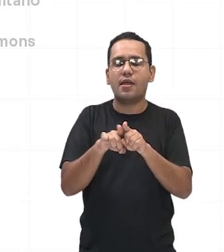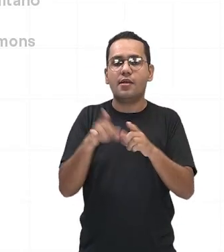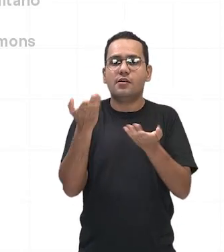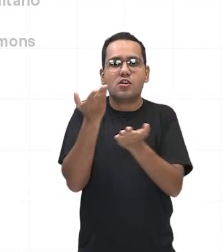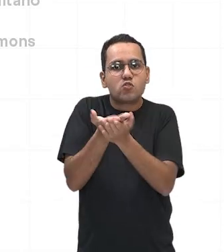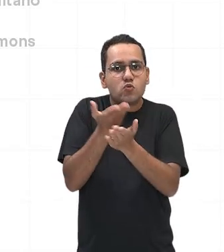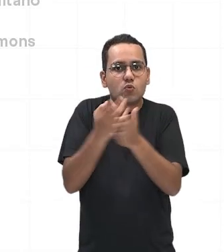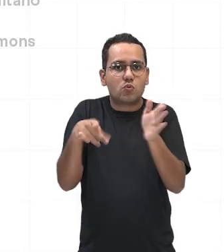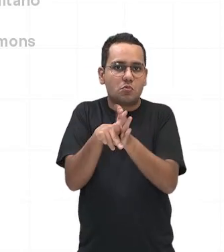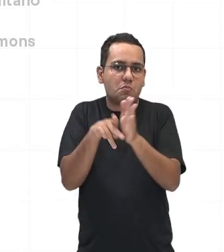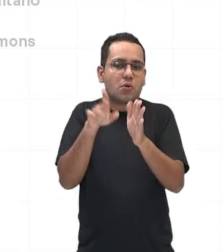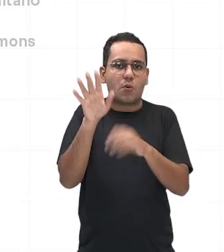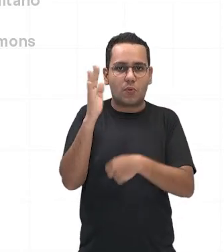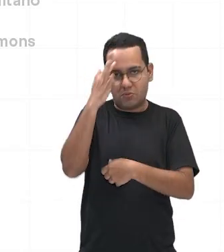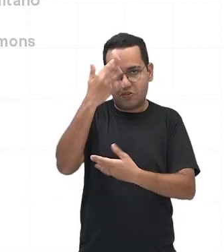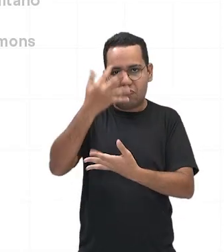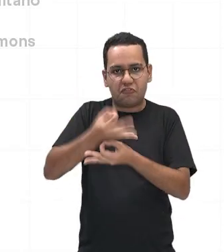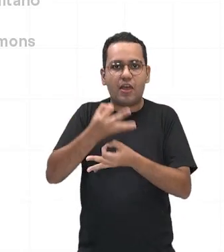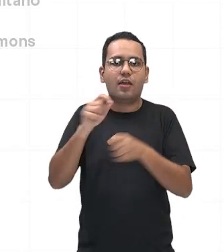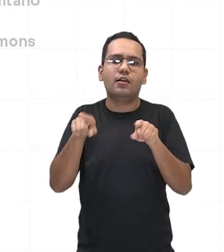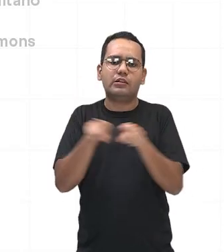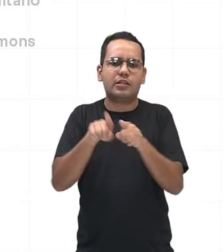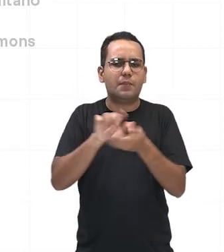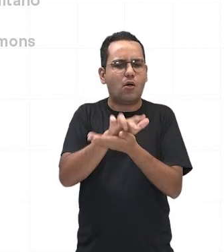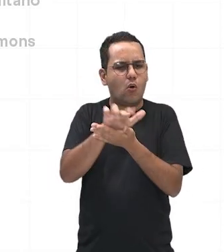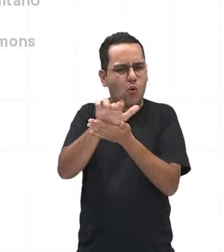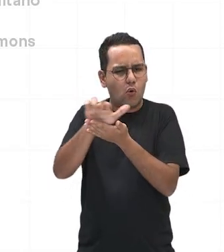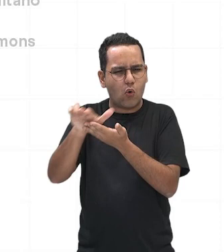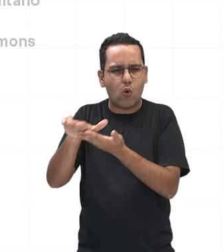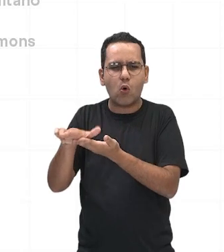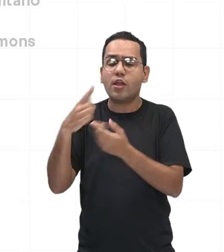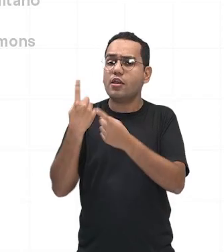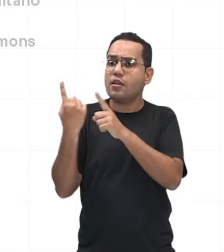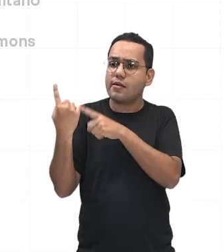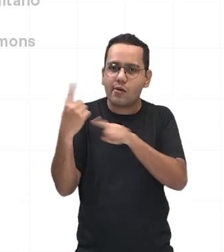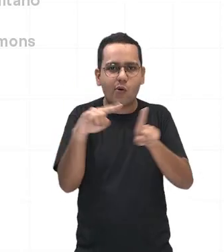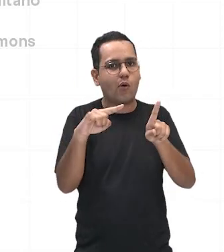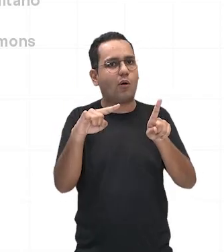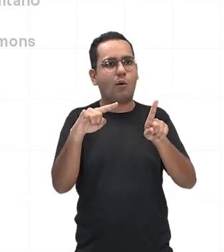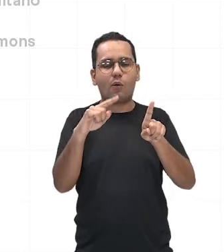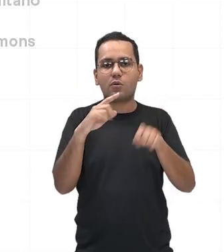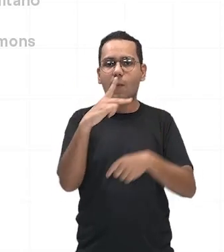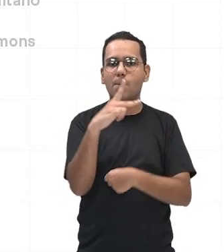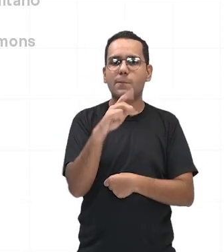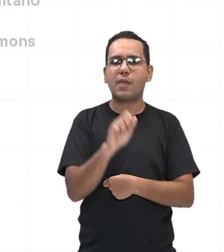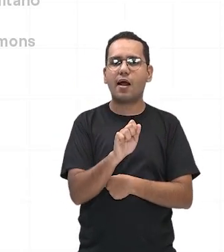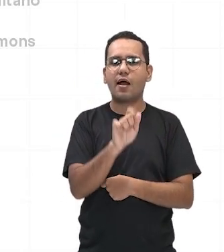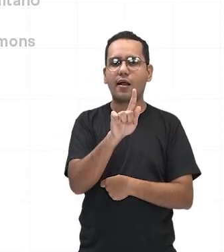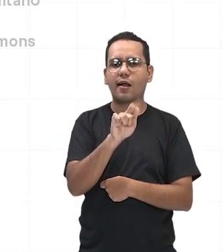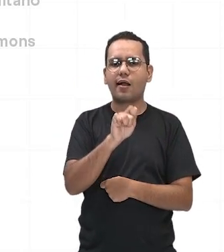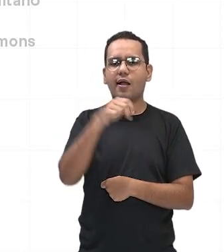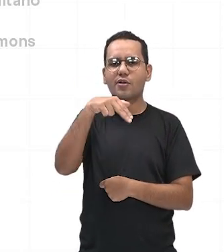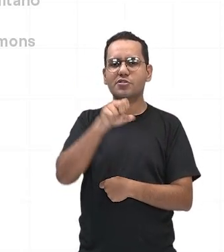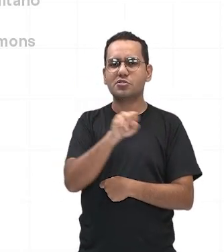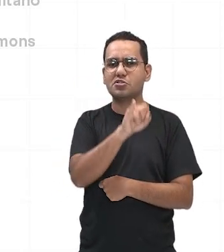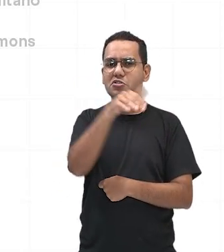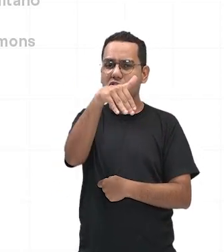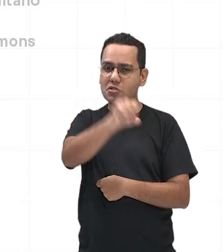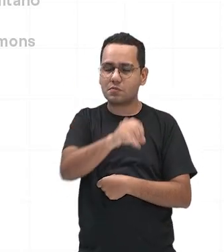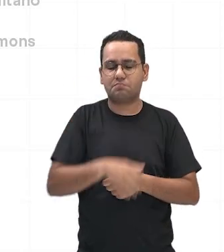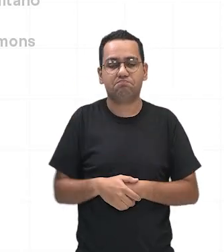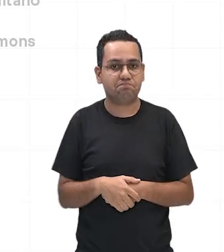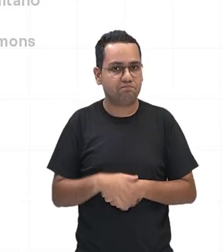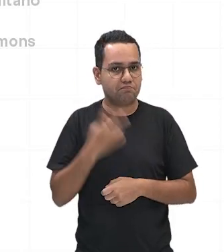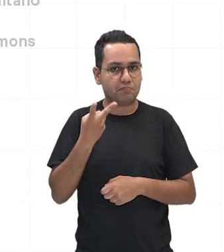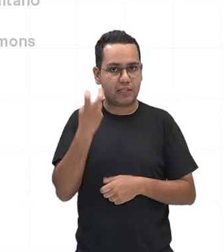obras sociais, combatendo aí o paganismo, né? Então, observa comigo que são várias questões, então, que